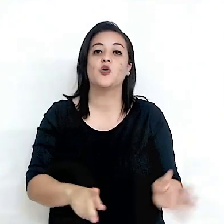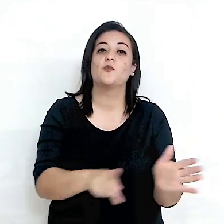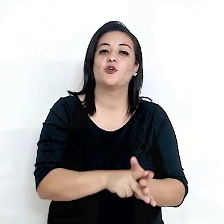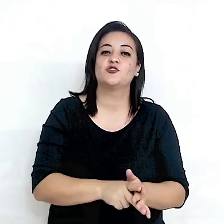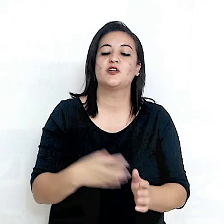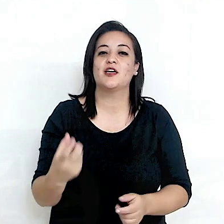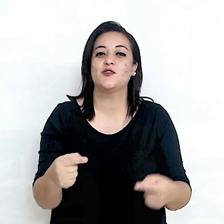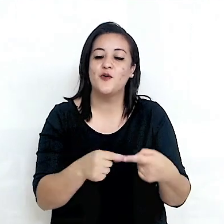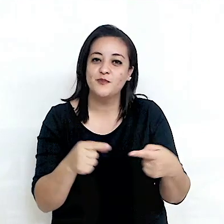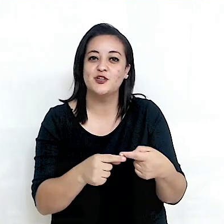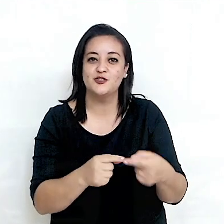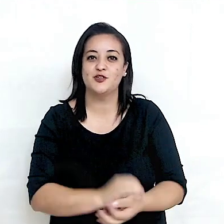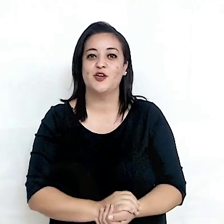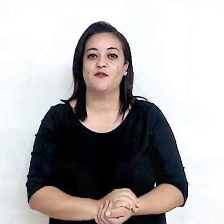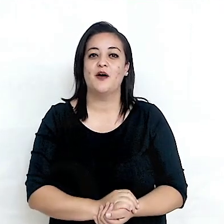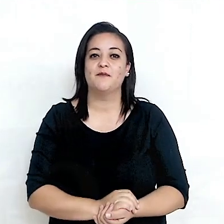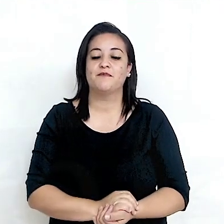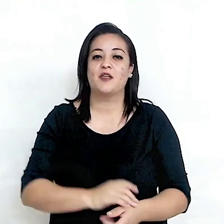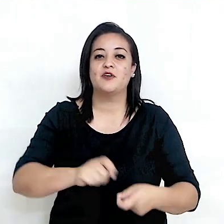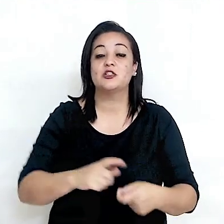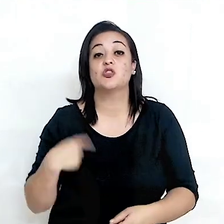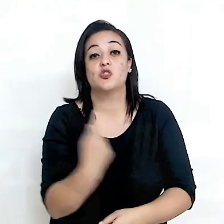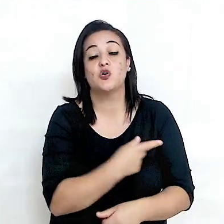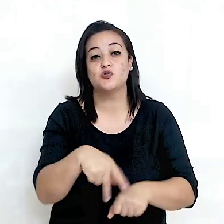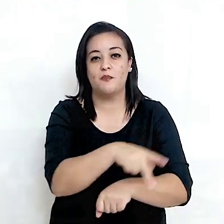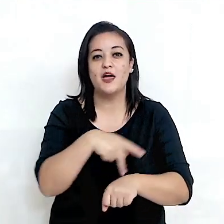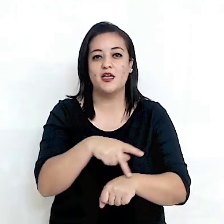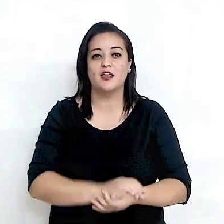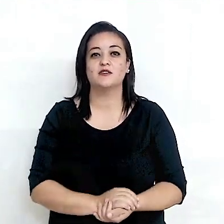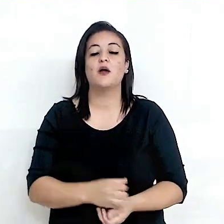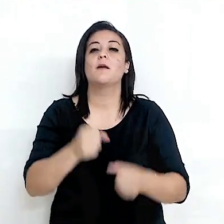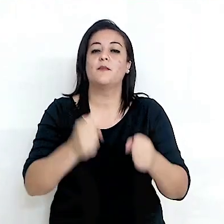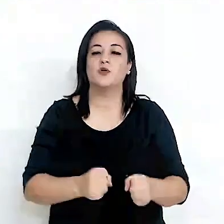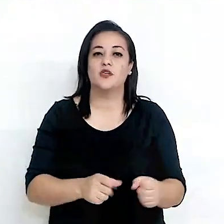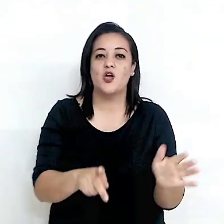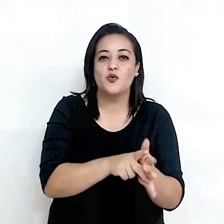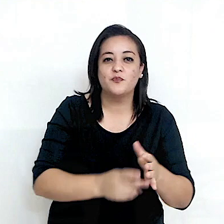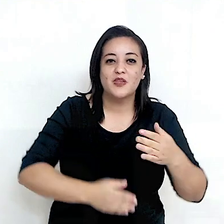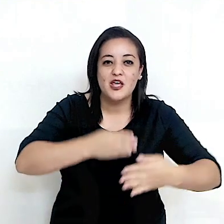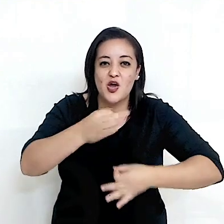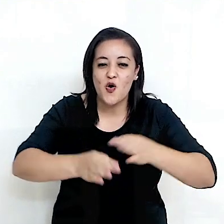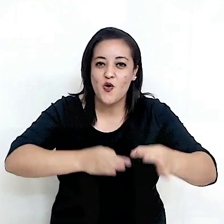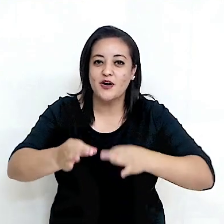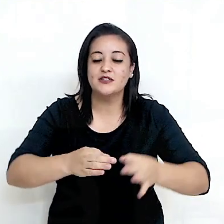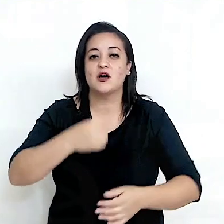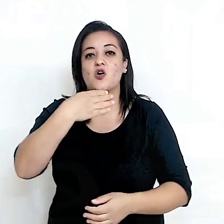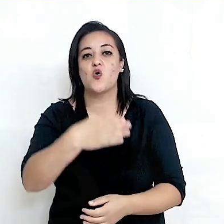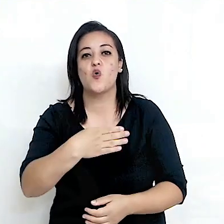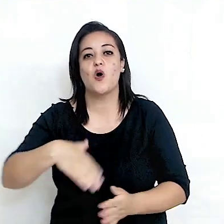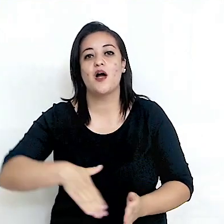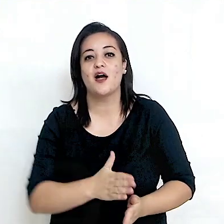ambiciona dotar o nosso país de capacidade de projetar e construir de forma autônomo quatro submarinos